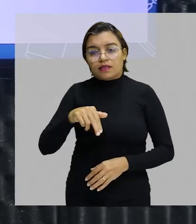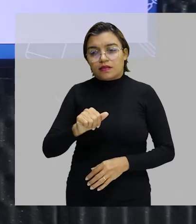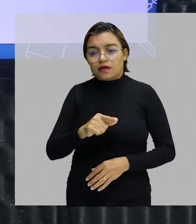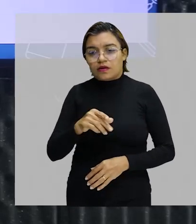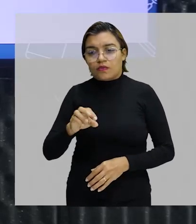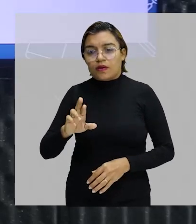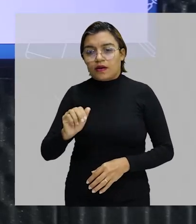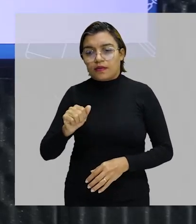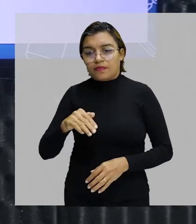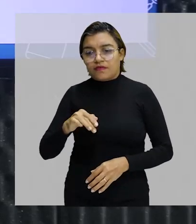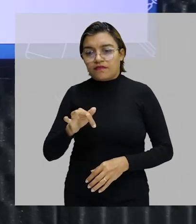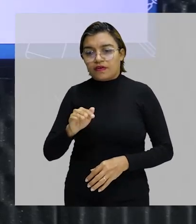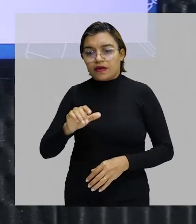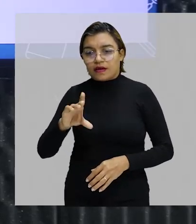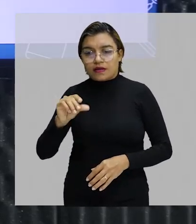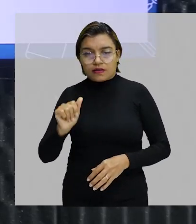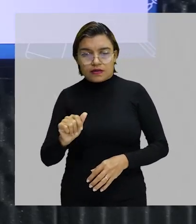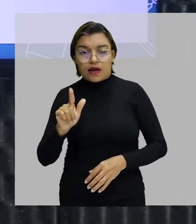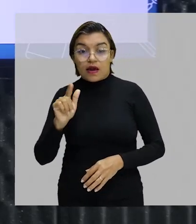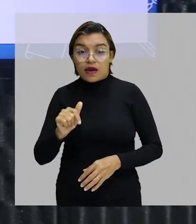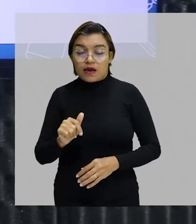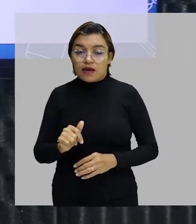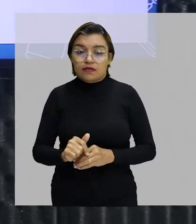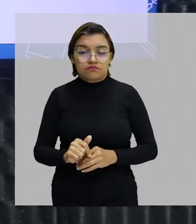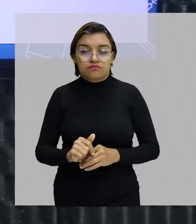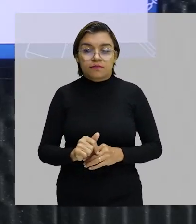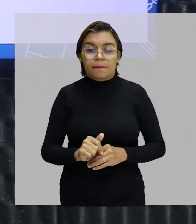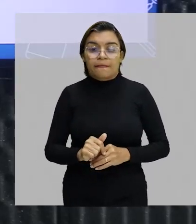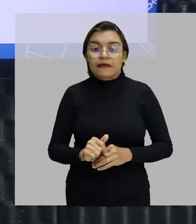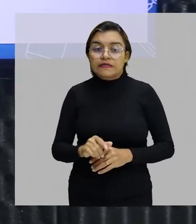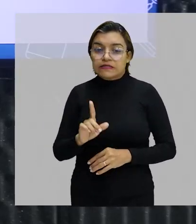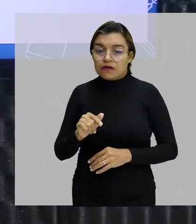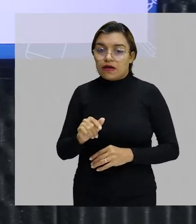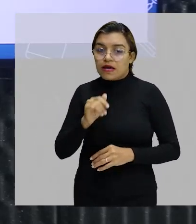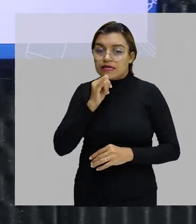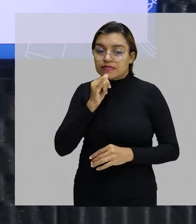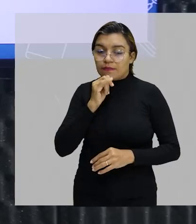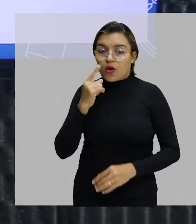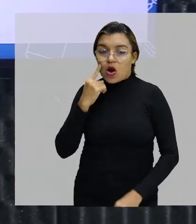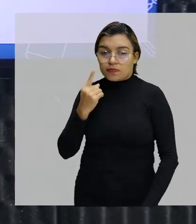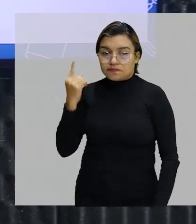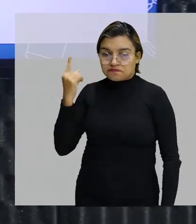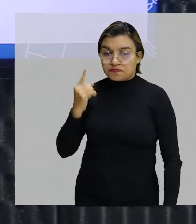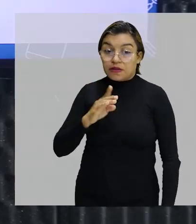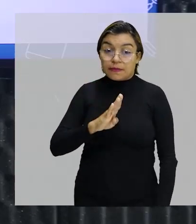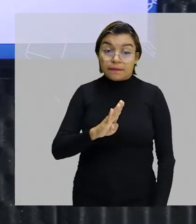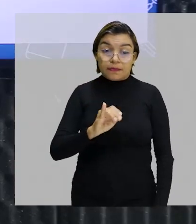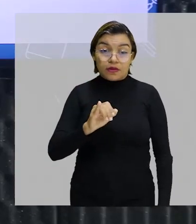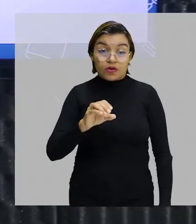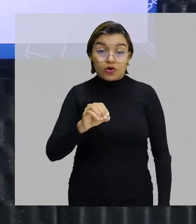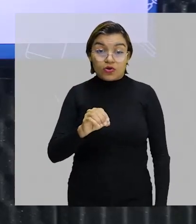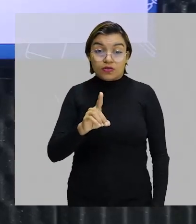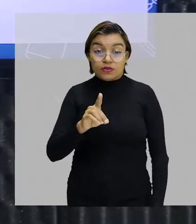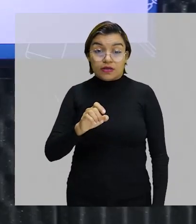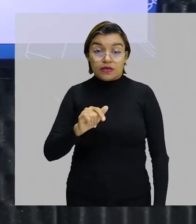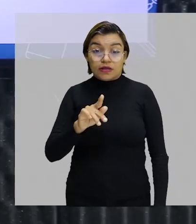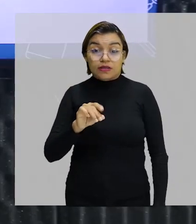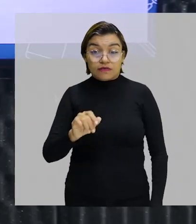eles vão ser não biodegradáveis. Os de cadeia não ramificada, eles também